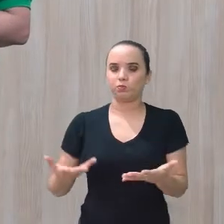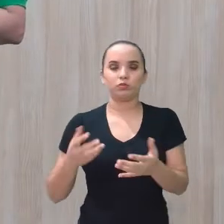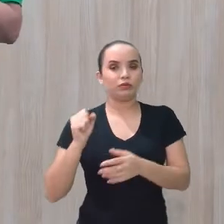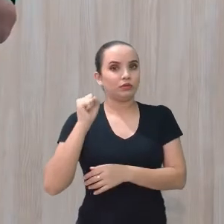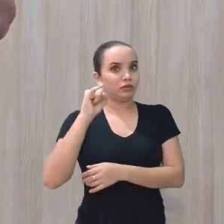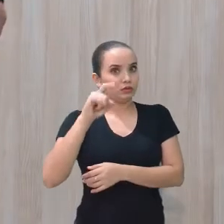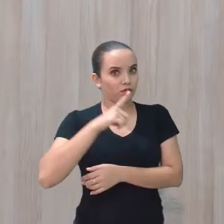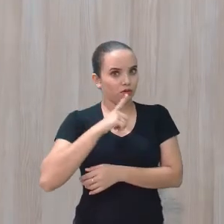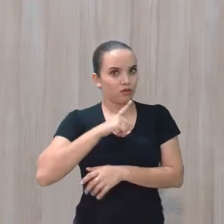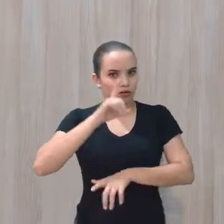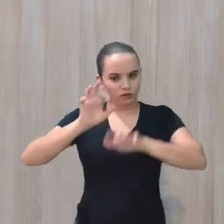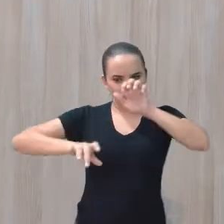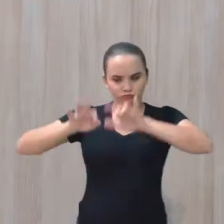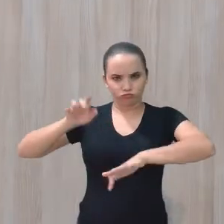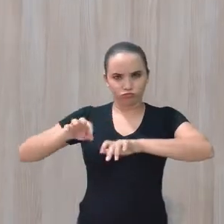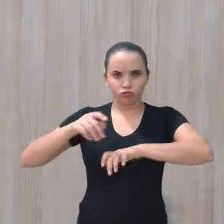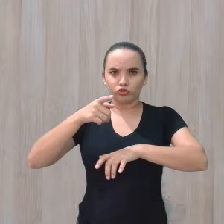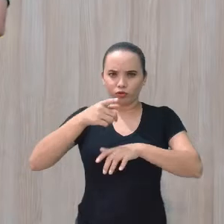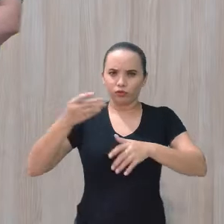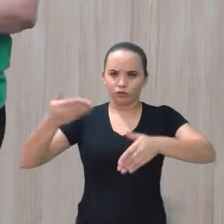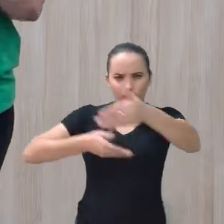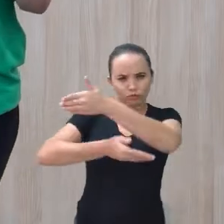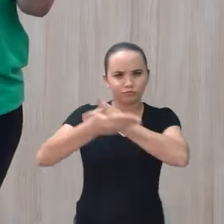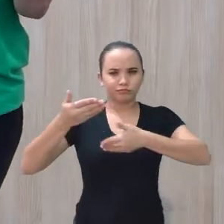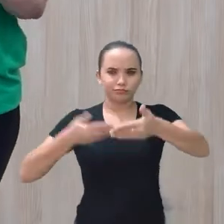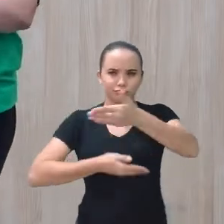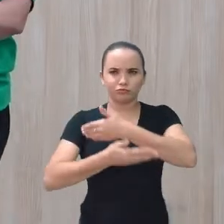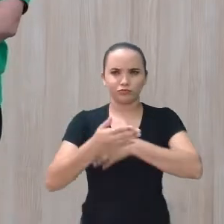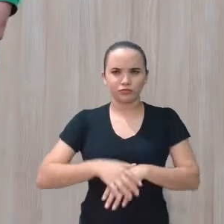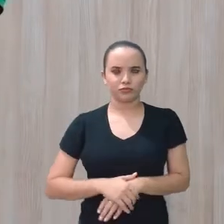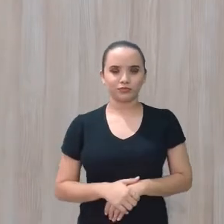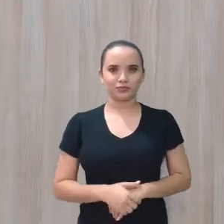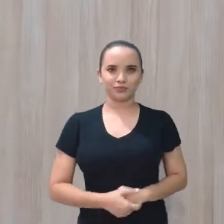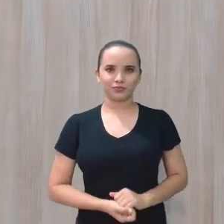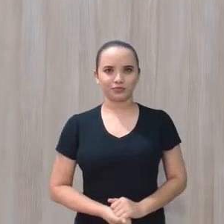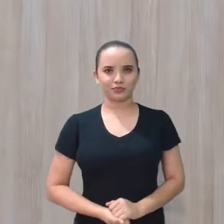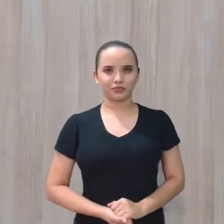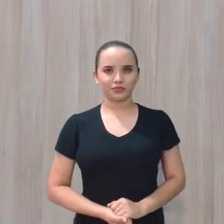chat, conversa com a professora Camila. Chat.